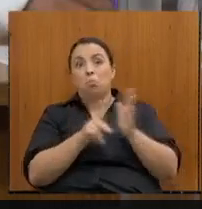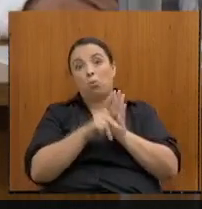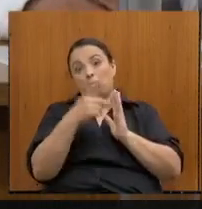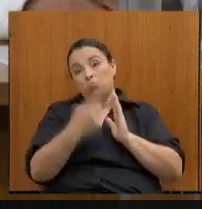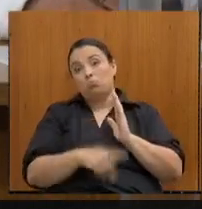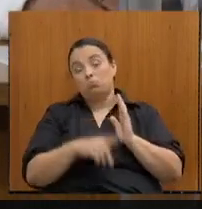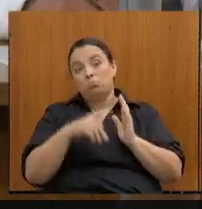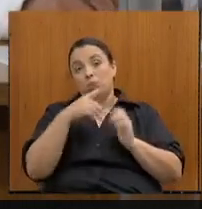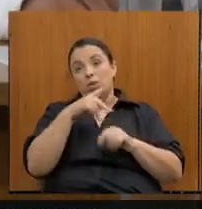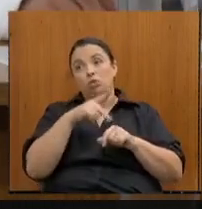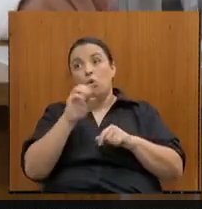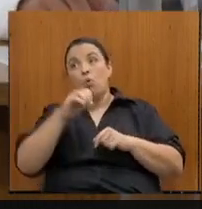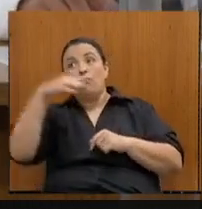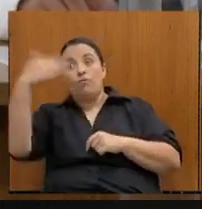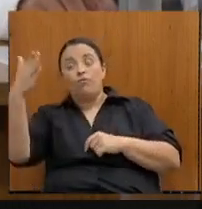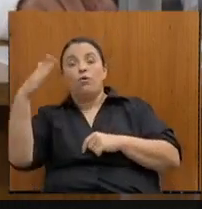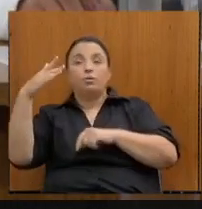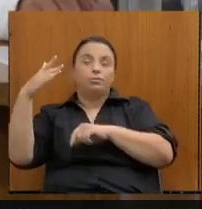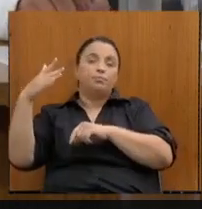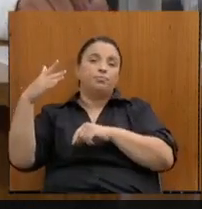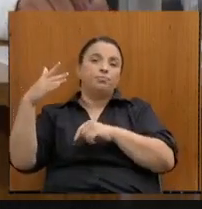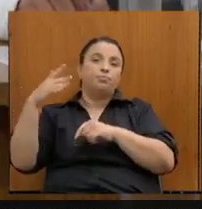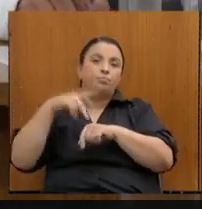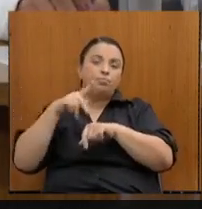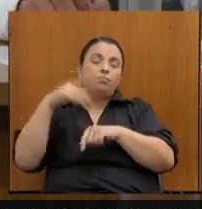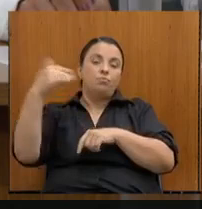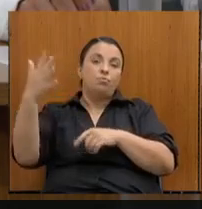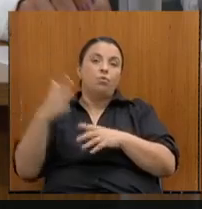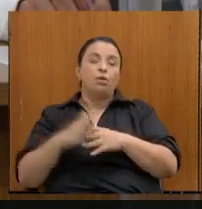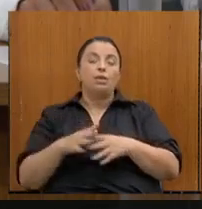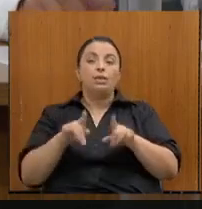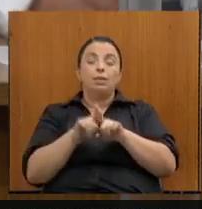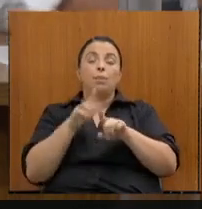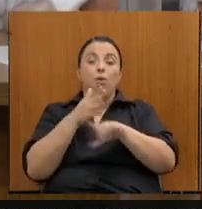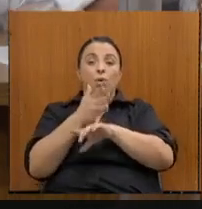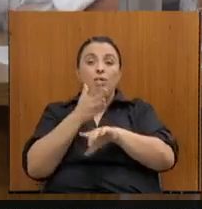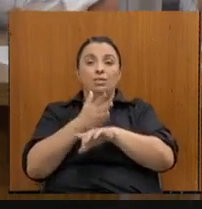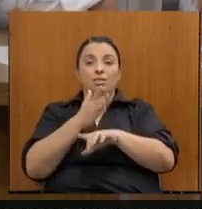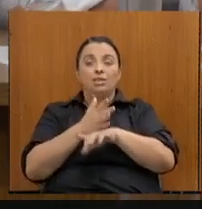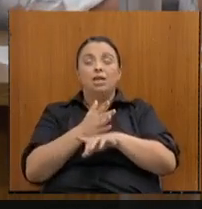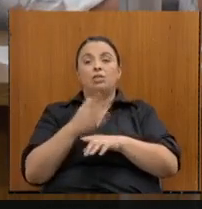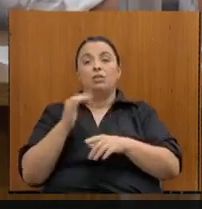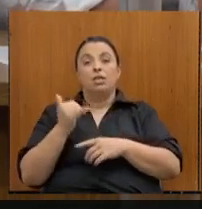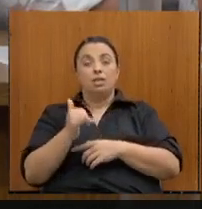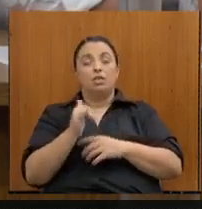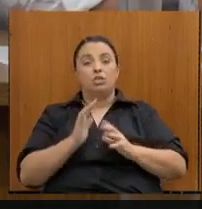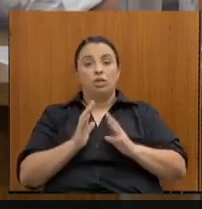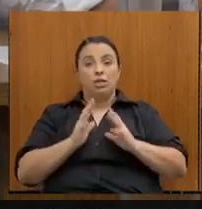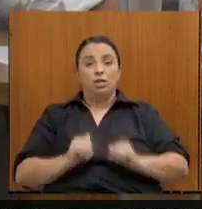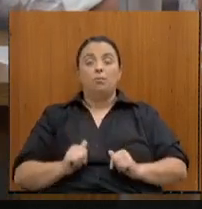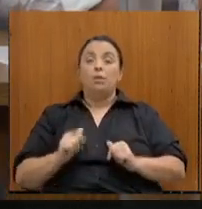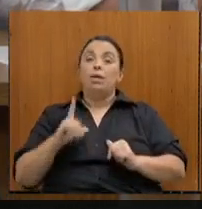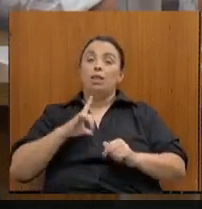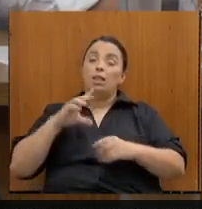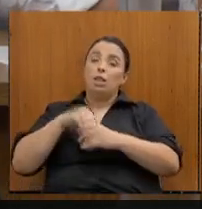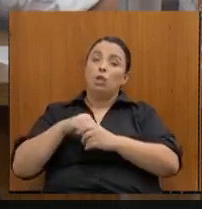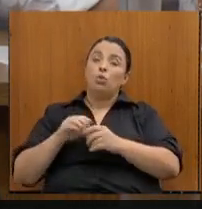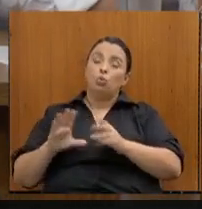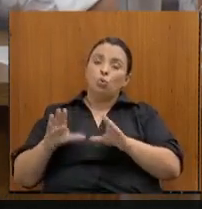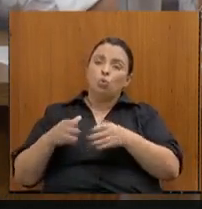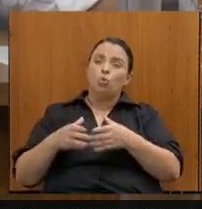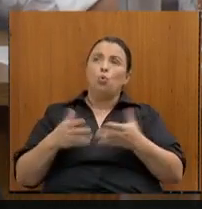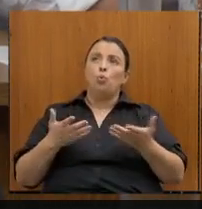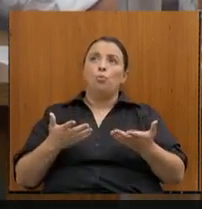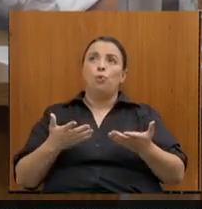né E também a facilidade ao acesso às Fontes limpas de energia que nós temos dentro do grupo somado o nosso interesse